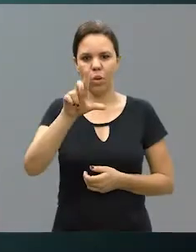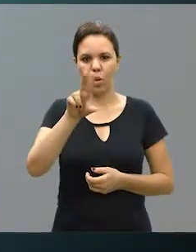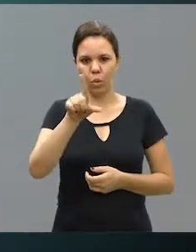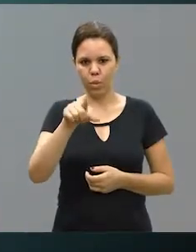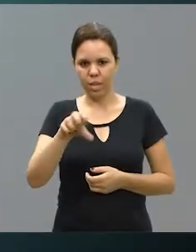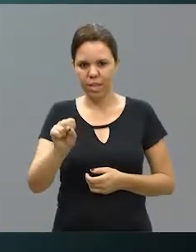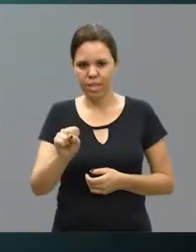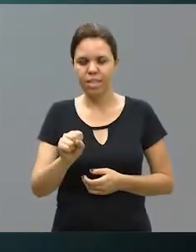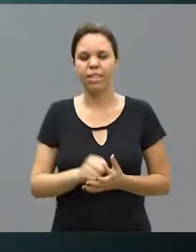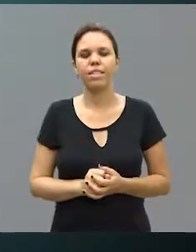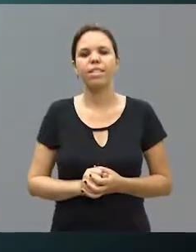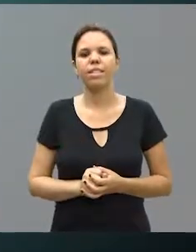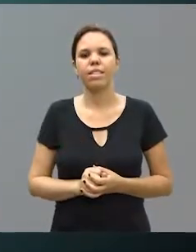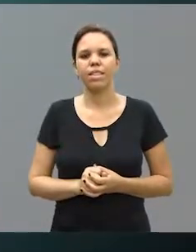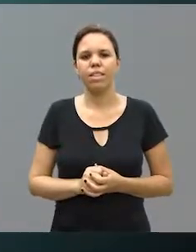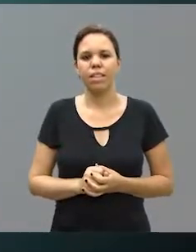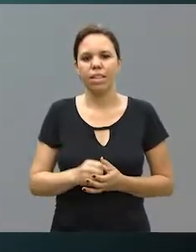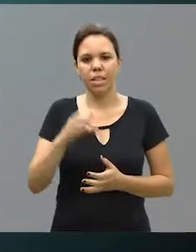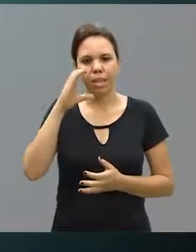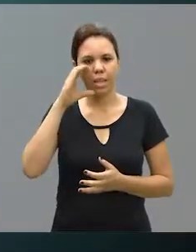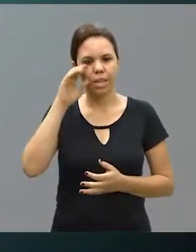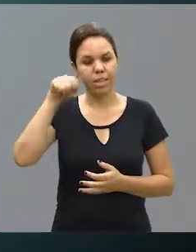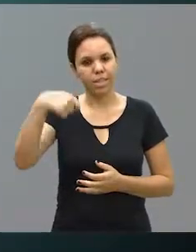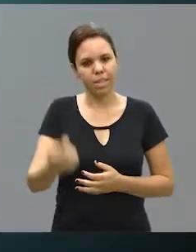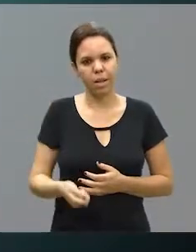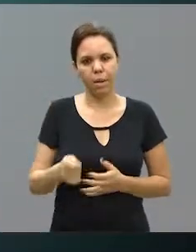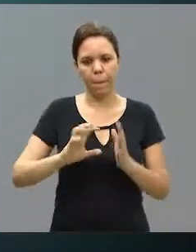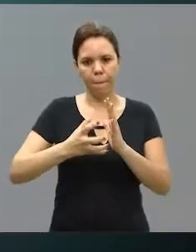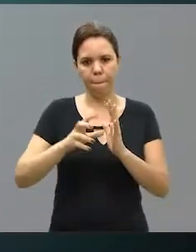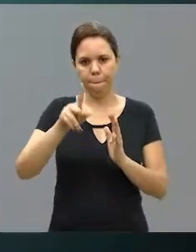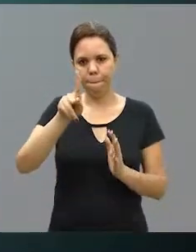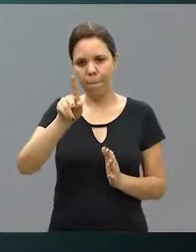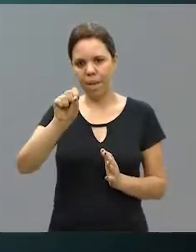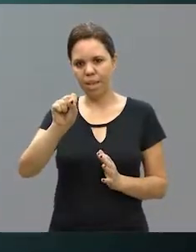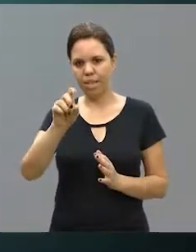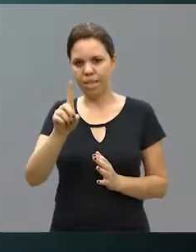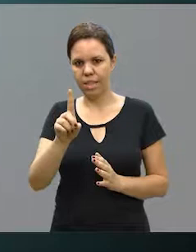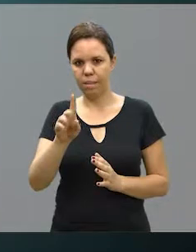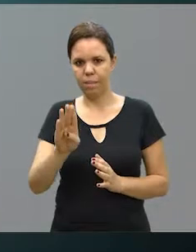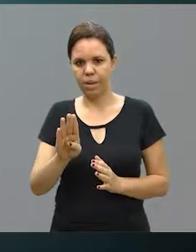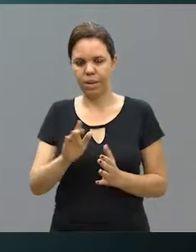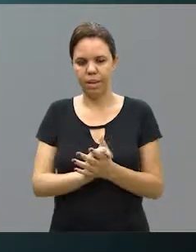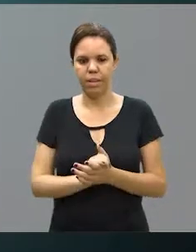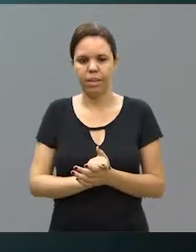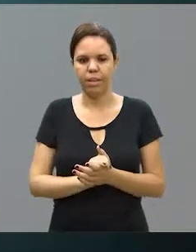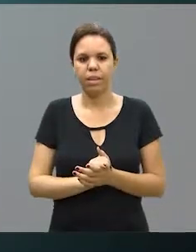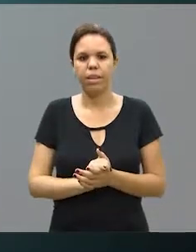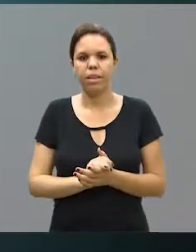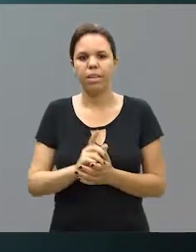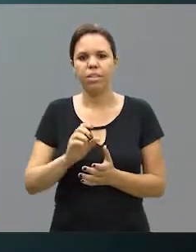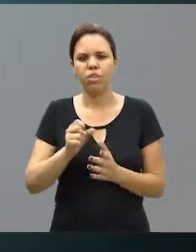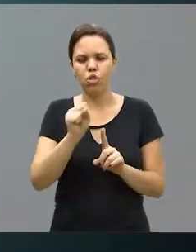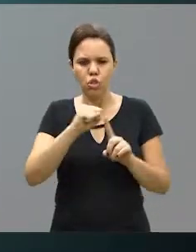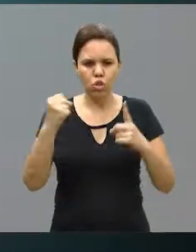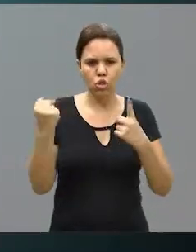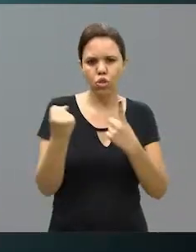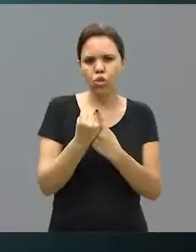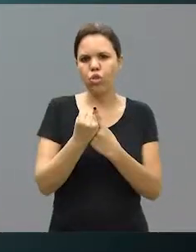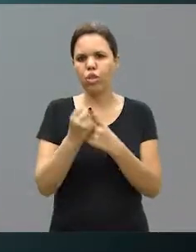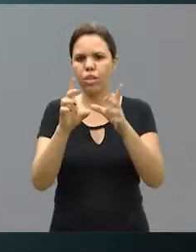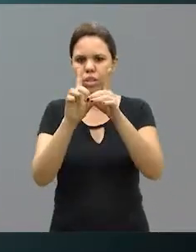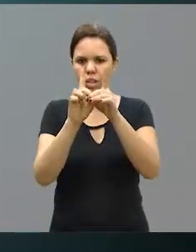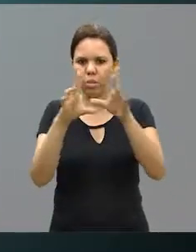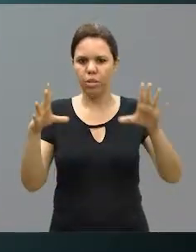Luiz Henrique Cirilo, do PSDB, Partido da Social Democracia Brasileira, está em sua